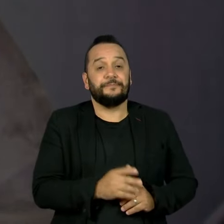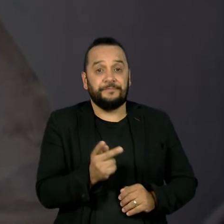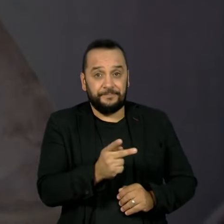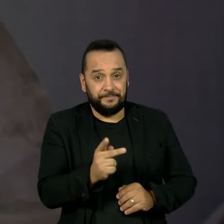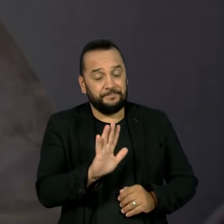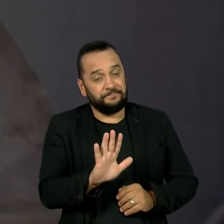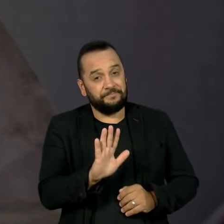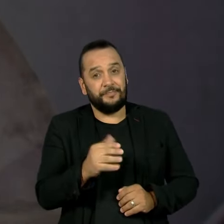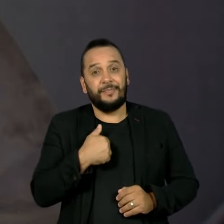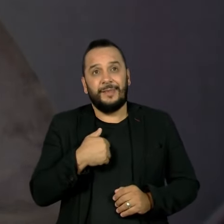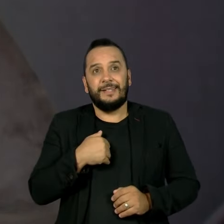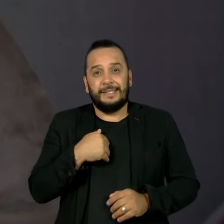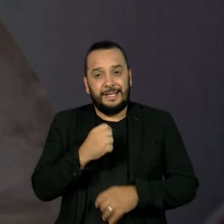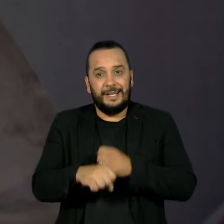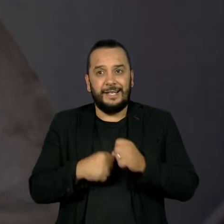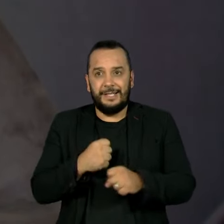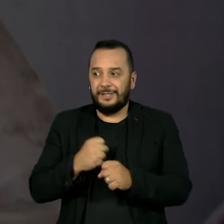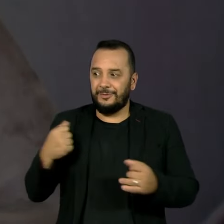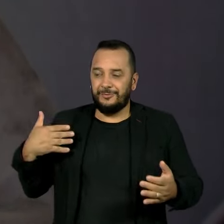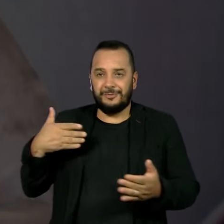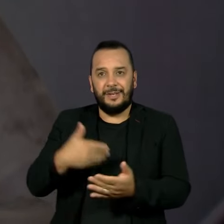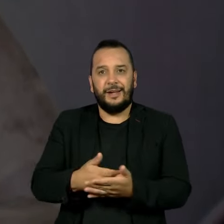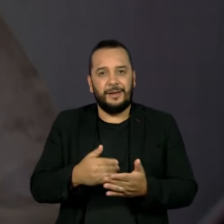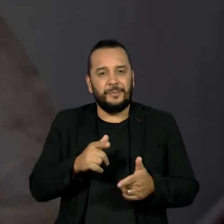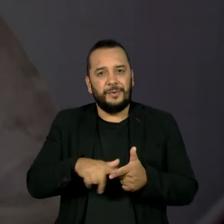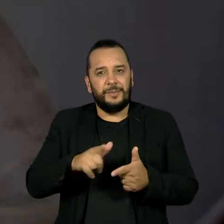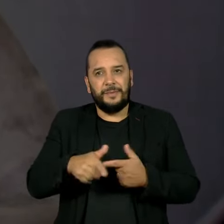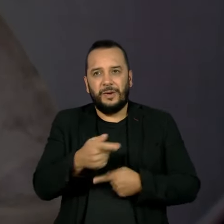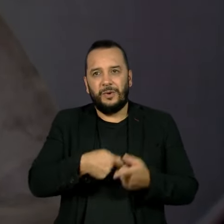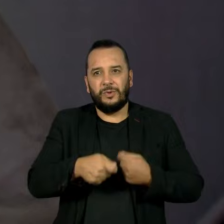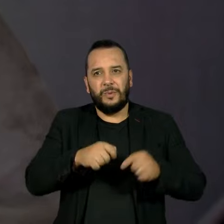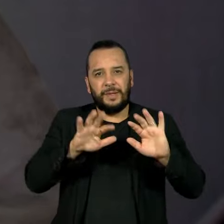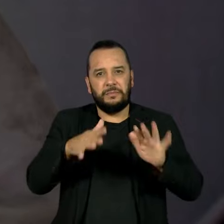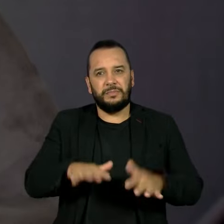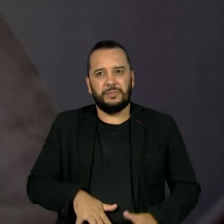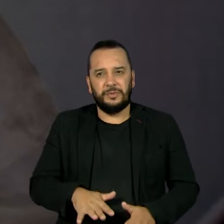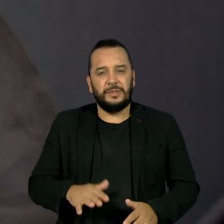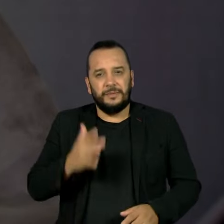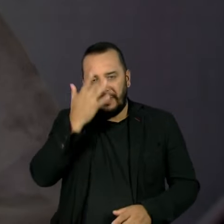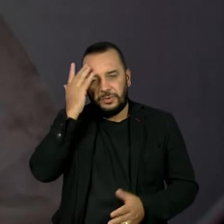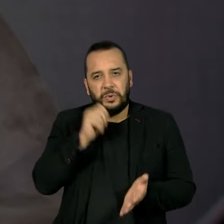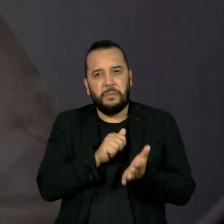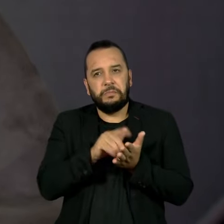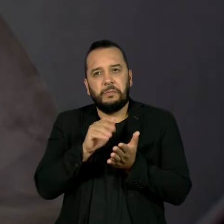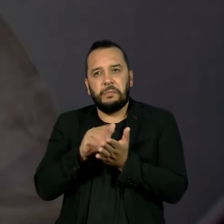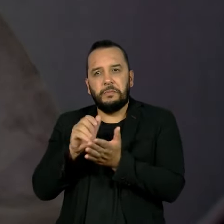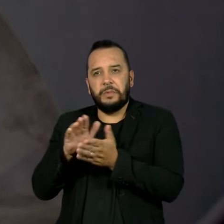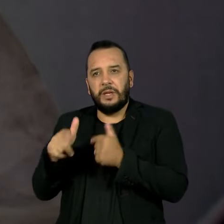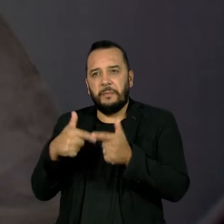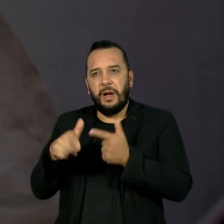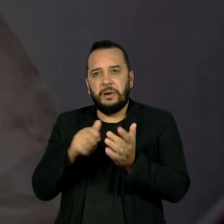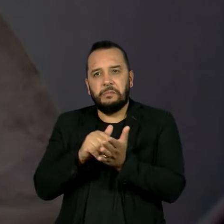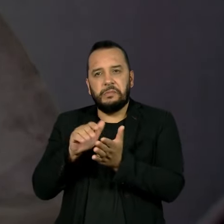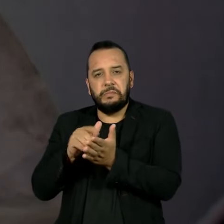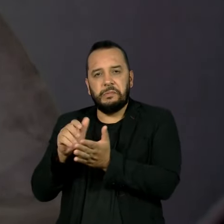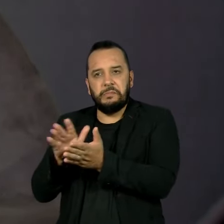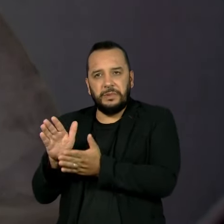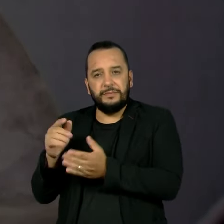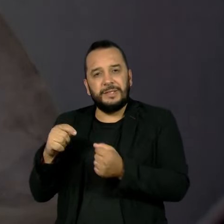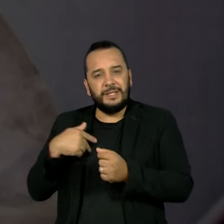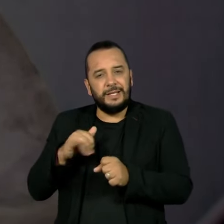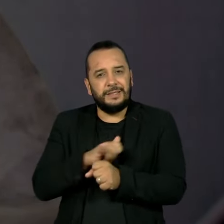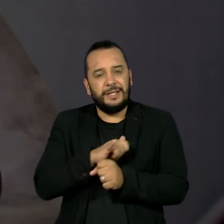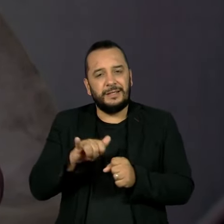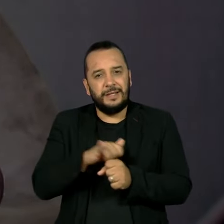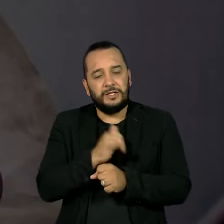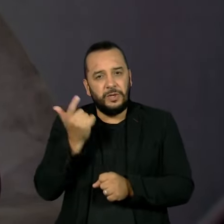últimos anos, em meio às crises econômicas, muitos brasileiros perderam seus empregos e tiveram que encontrar, né, caminhos para conquistar o